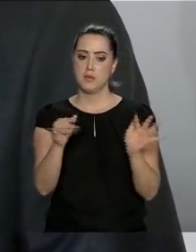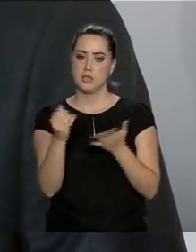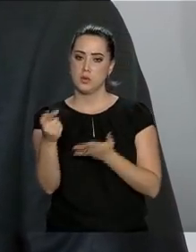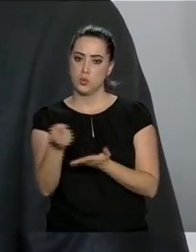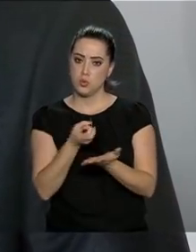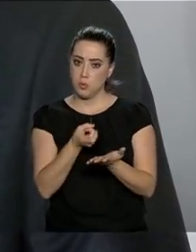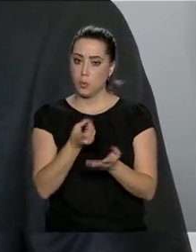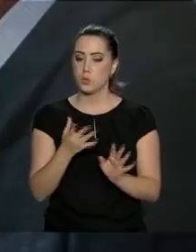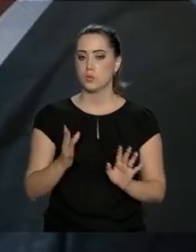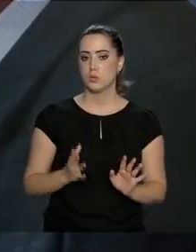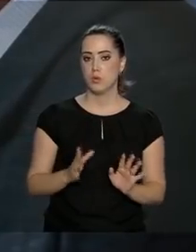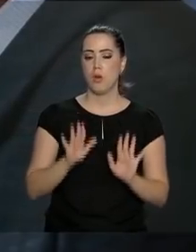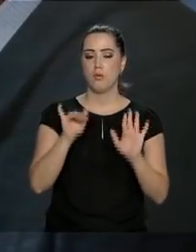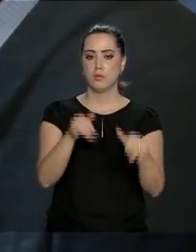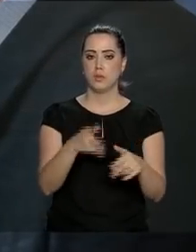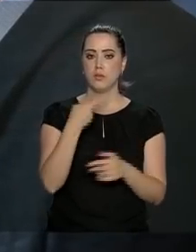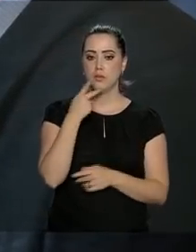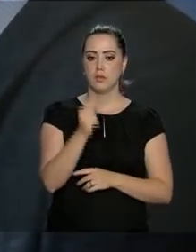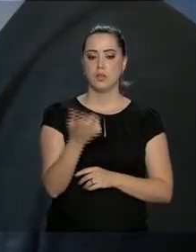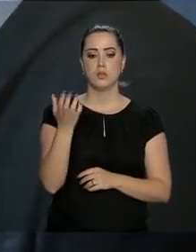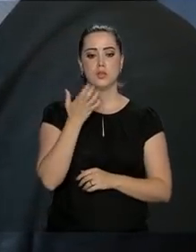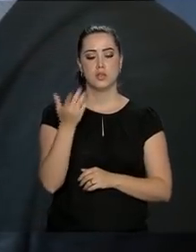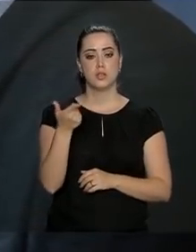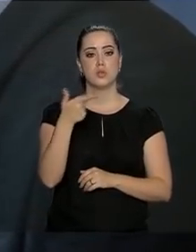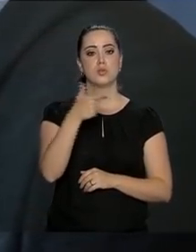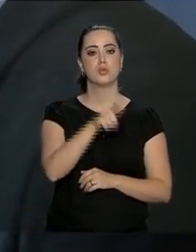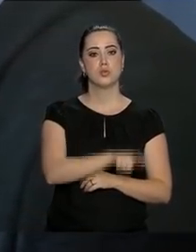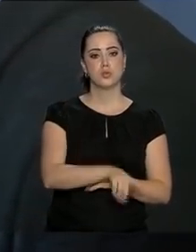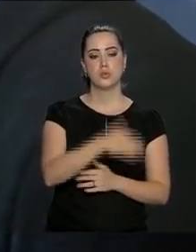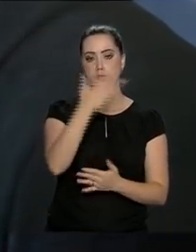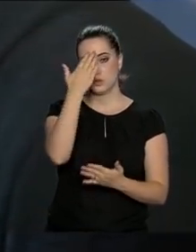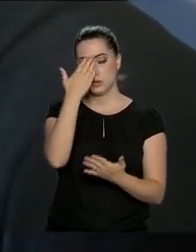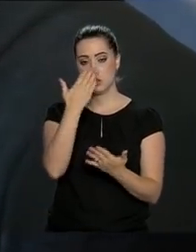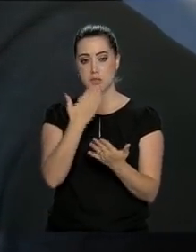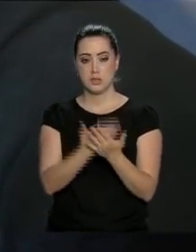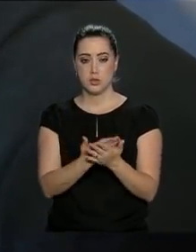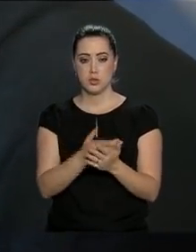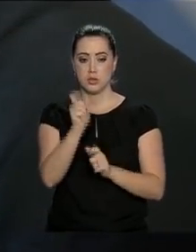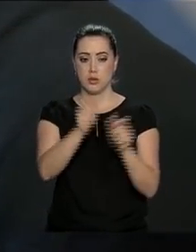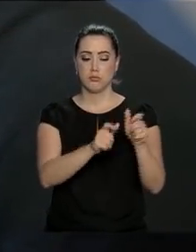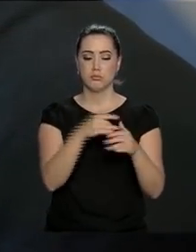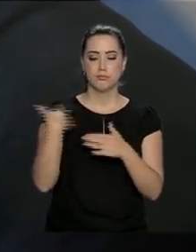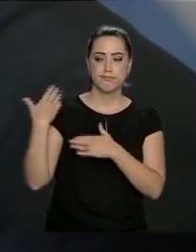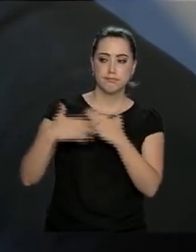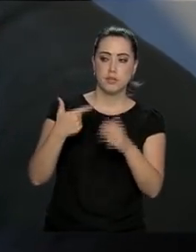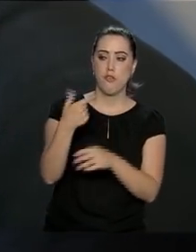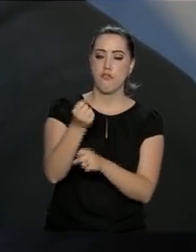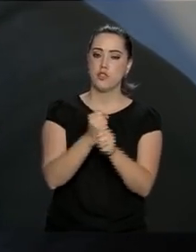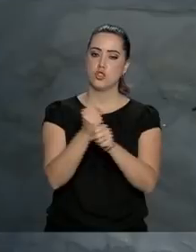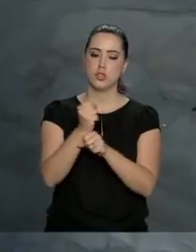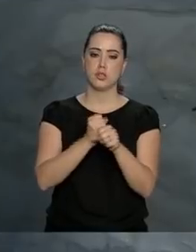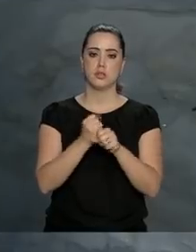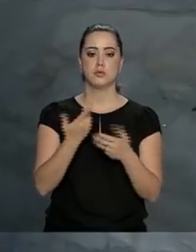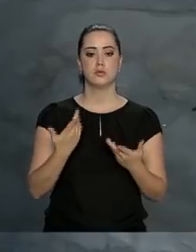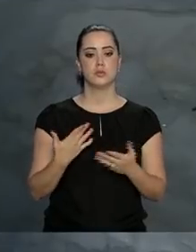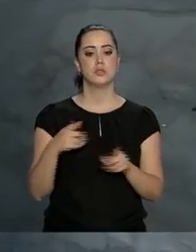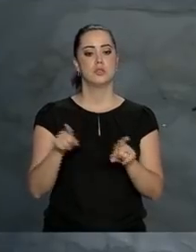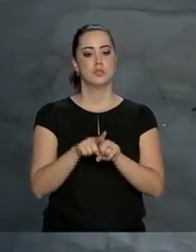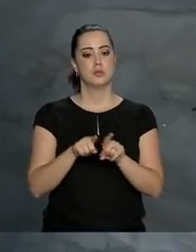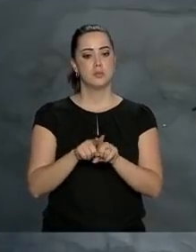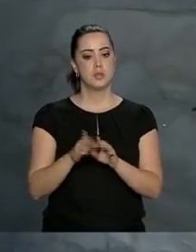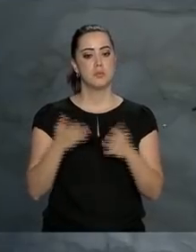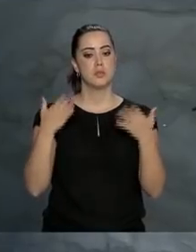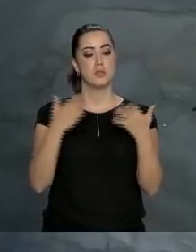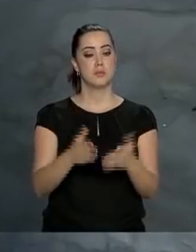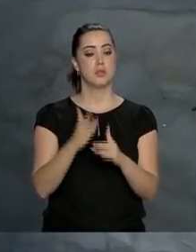tributária. Bolsonaro finalizou dizendo que quer restabelecer a confiança perdida nos últimos 20 anos. Também participaram